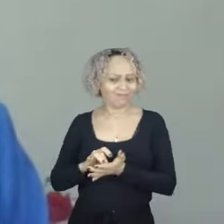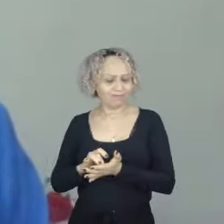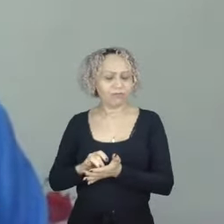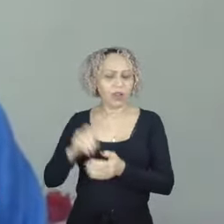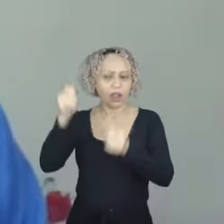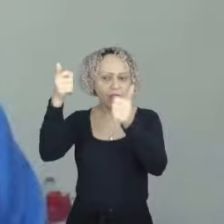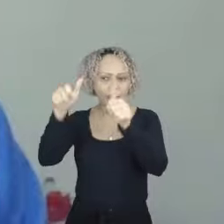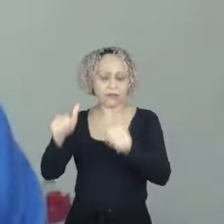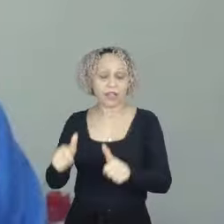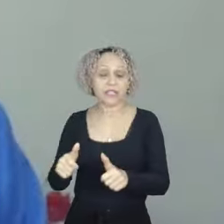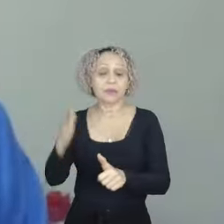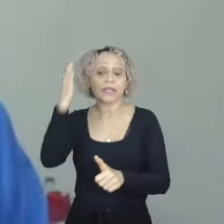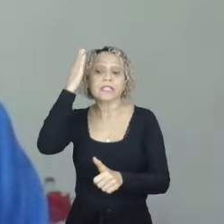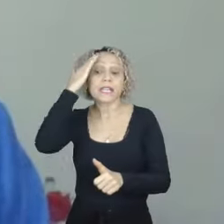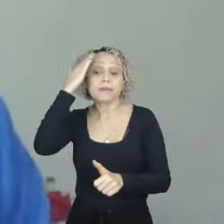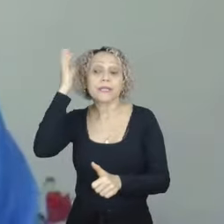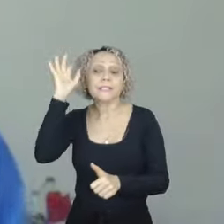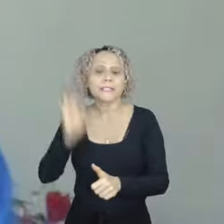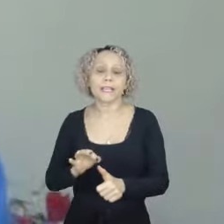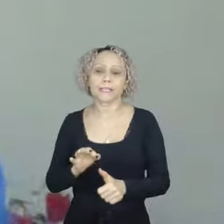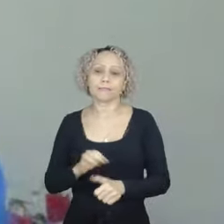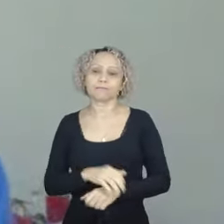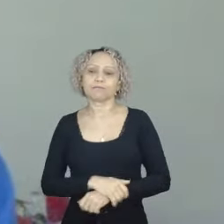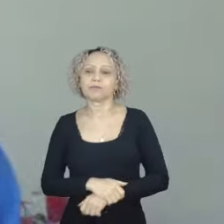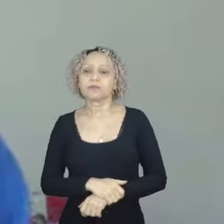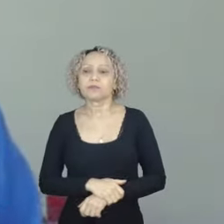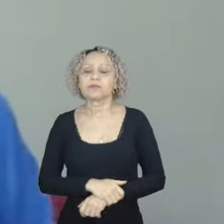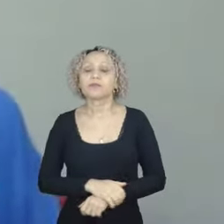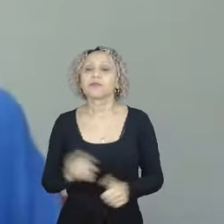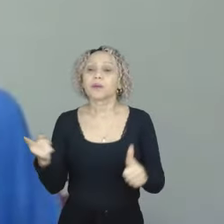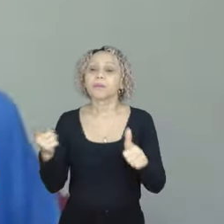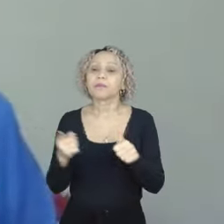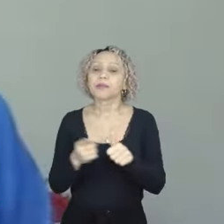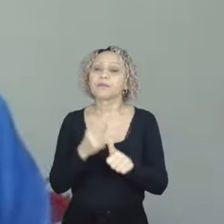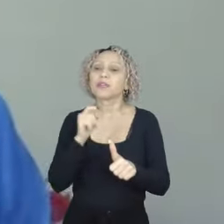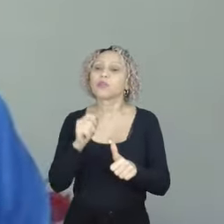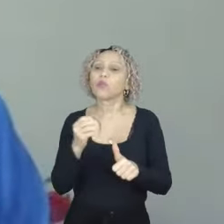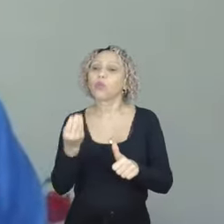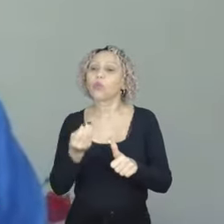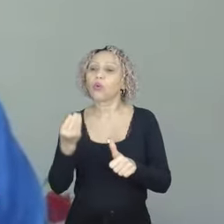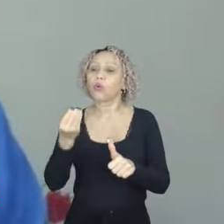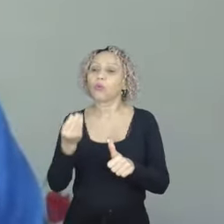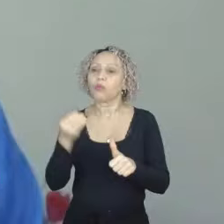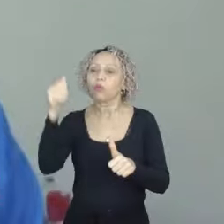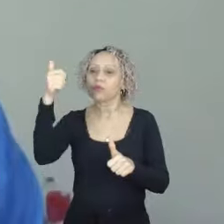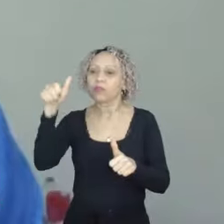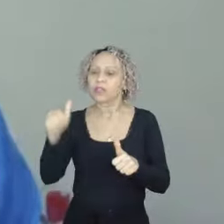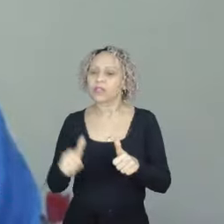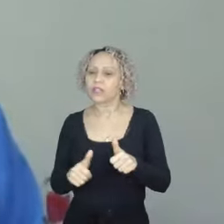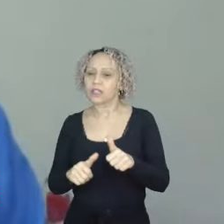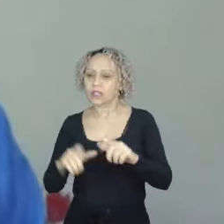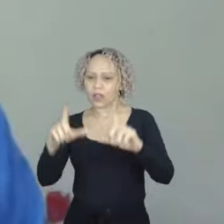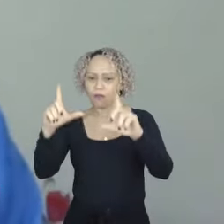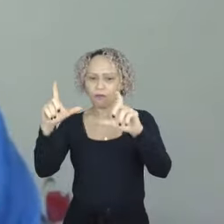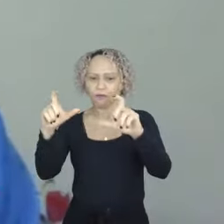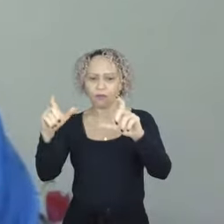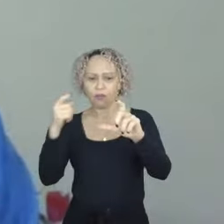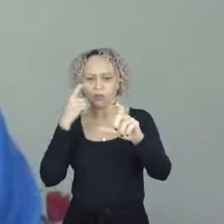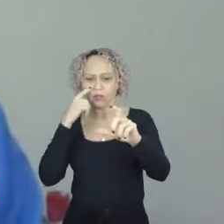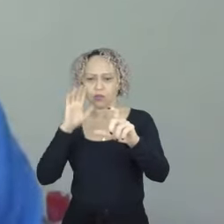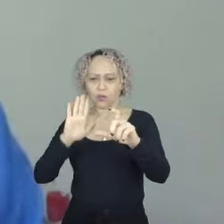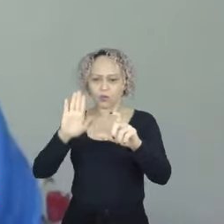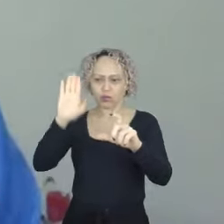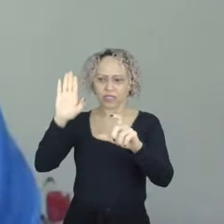das pessoas, né? O primeiro momento da análise é através de fotos, né, das fotos dos